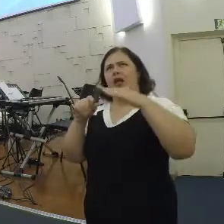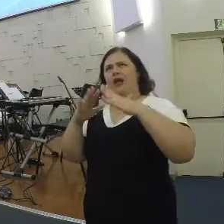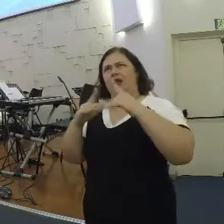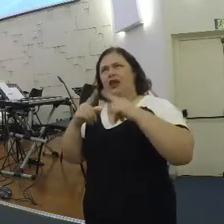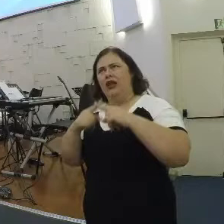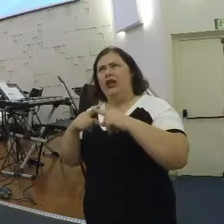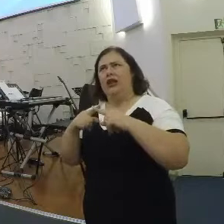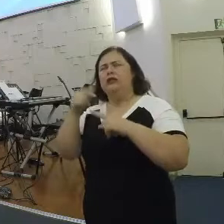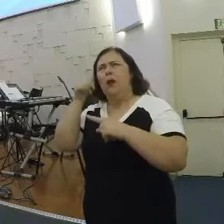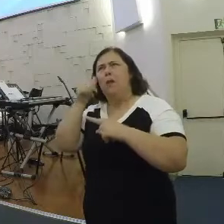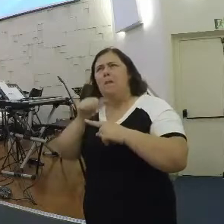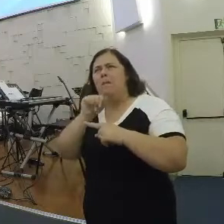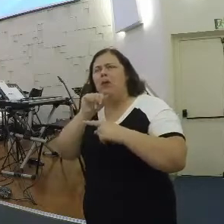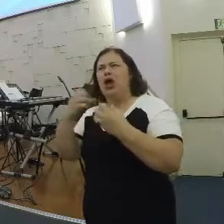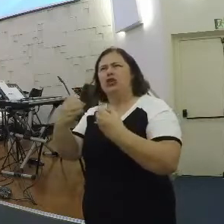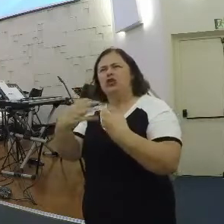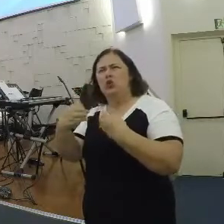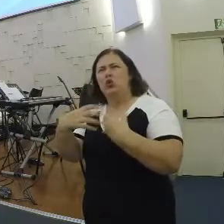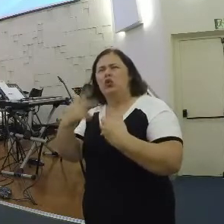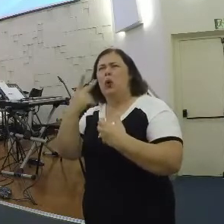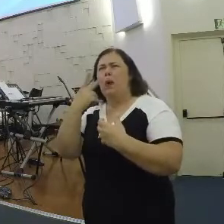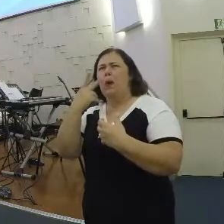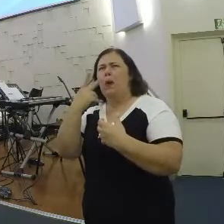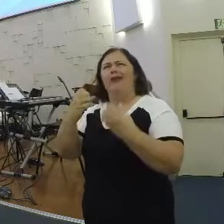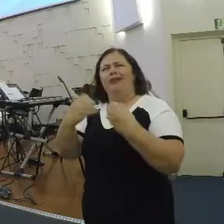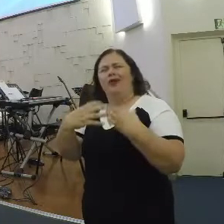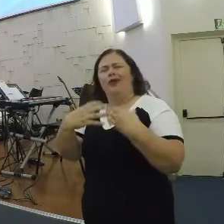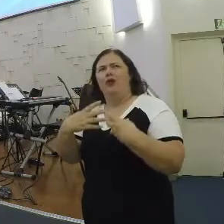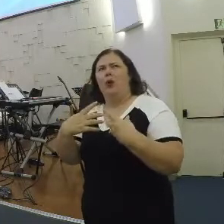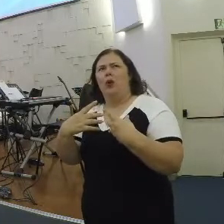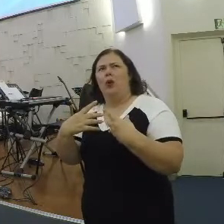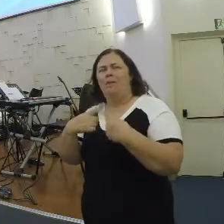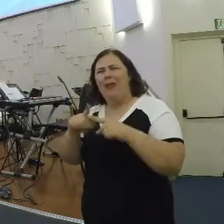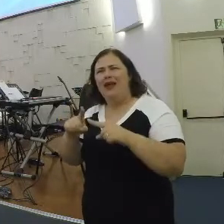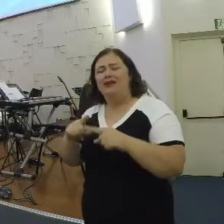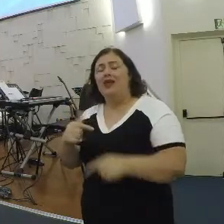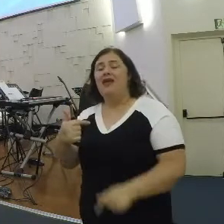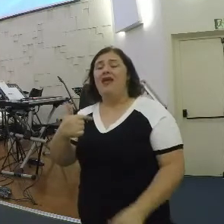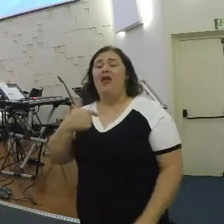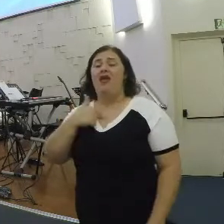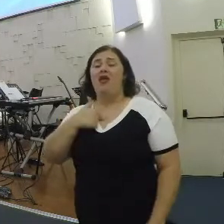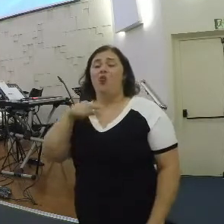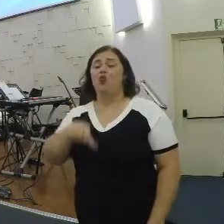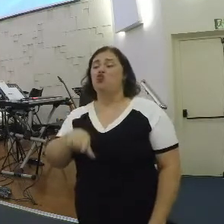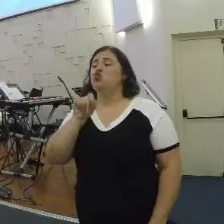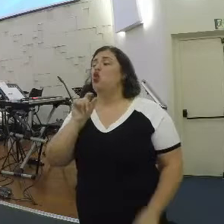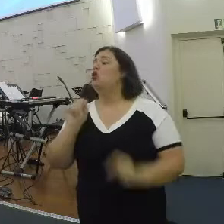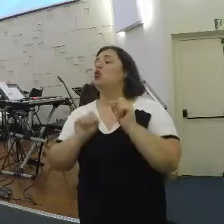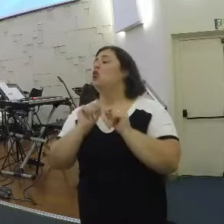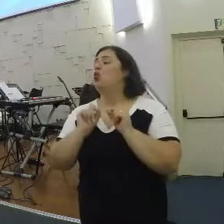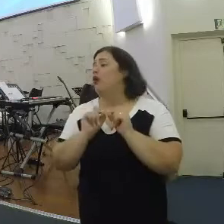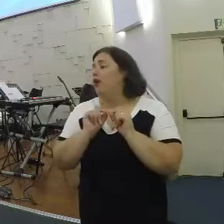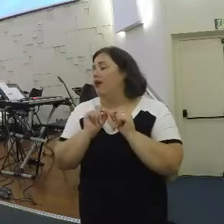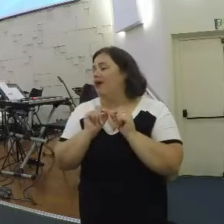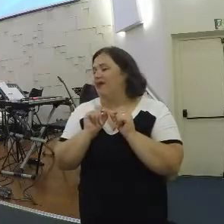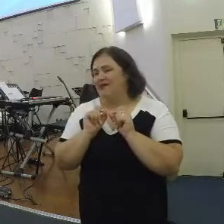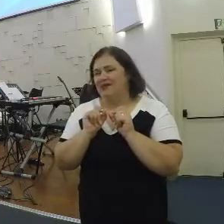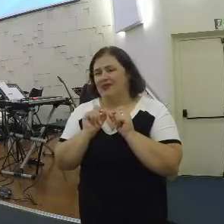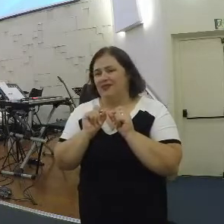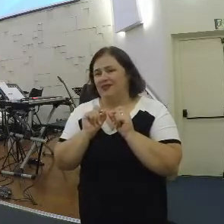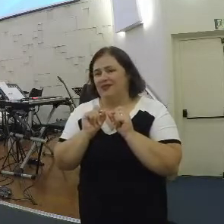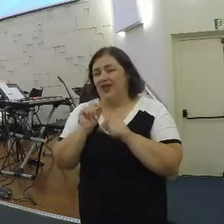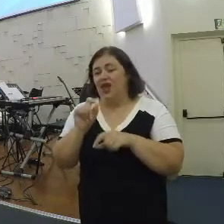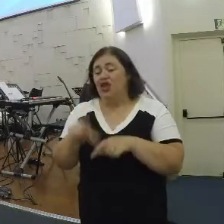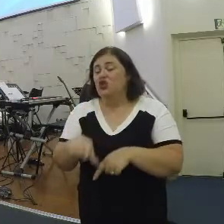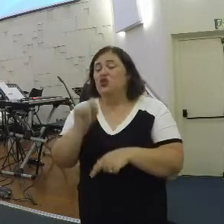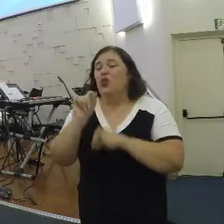mais urgente, mais importante da vida do ser humano. Aquela mulher, aquela professora disse: eu não ouvi com atenção o